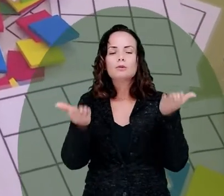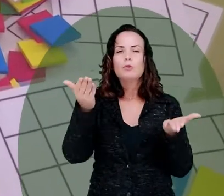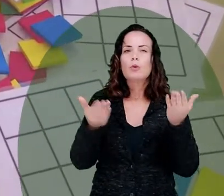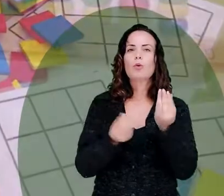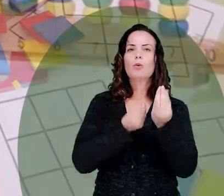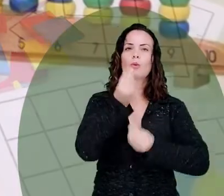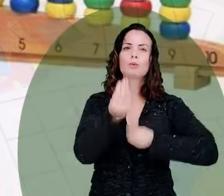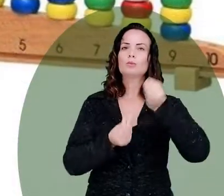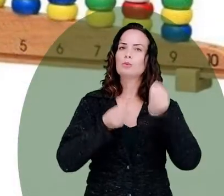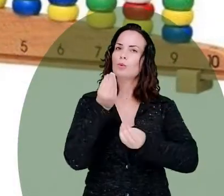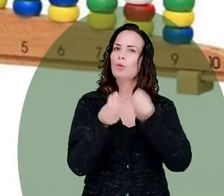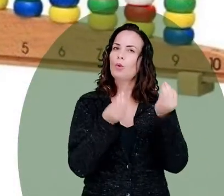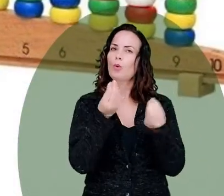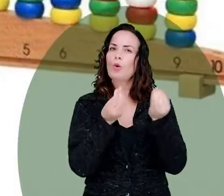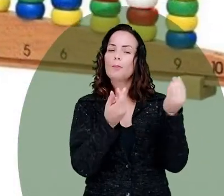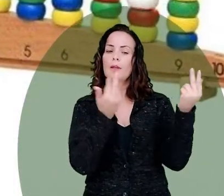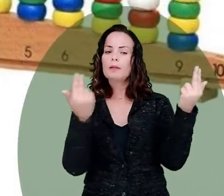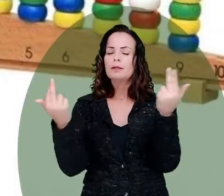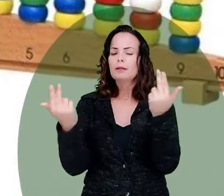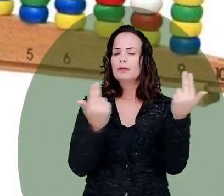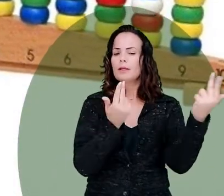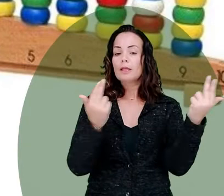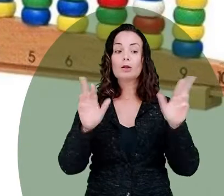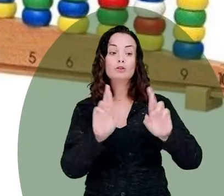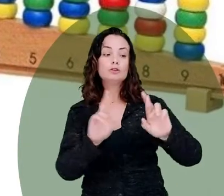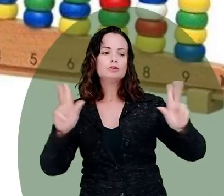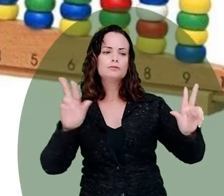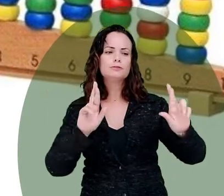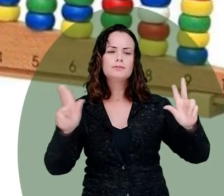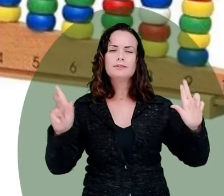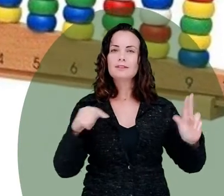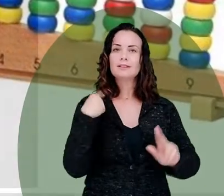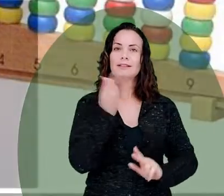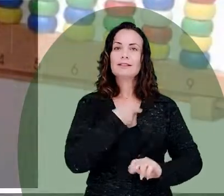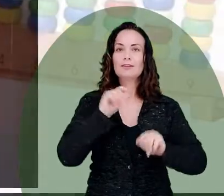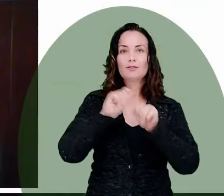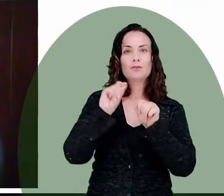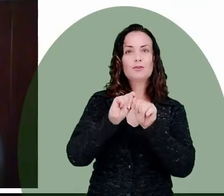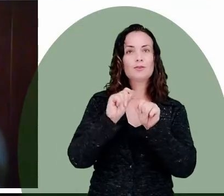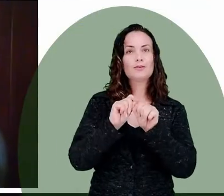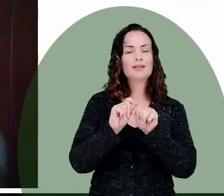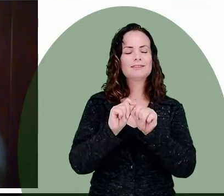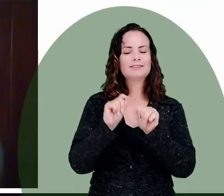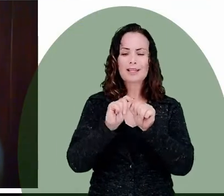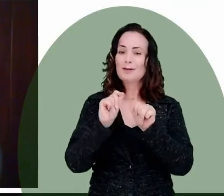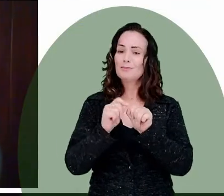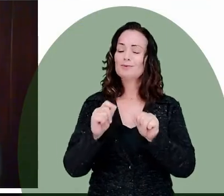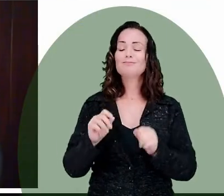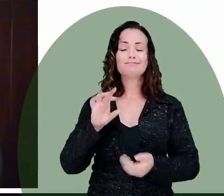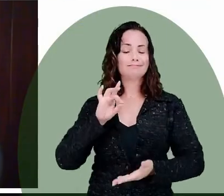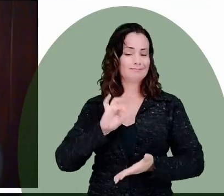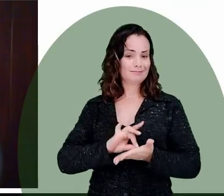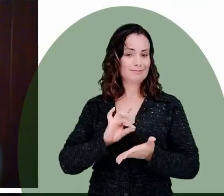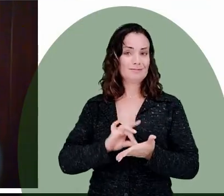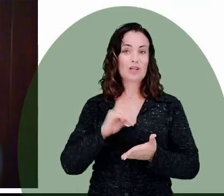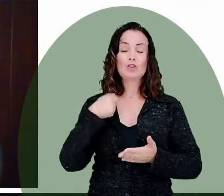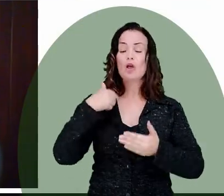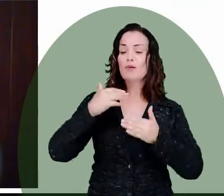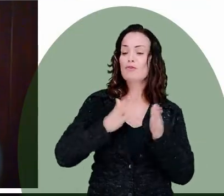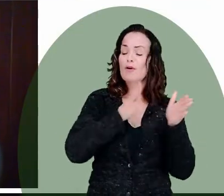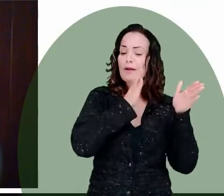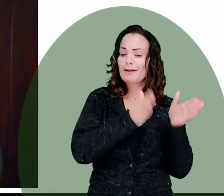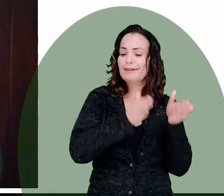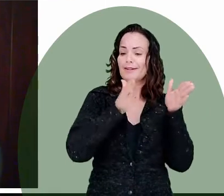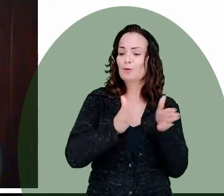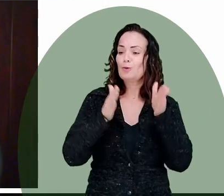de como você, as igualdades, diferenças. E a gente está exatamente dando sequência aí,